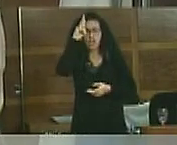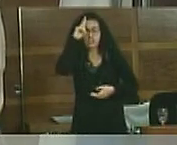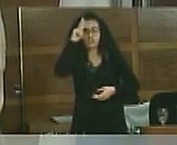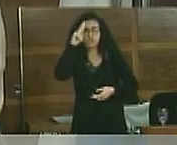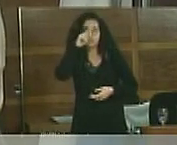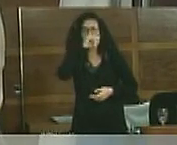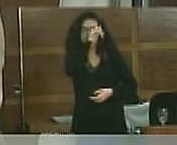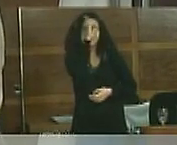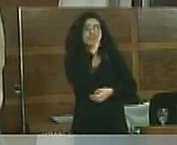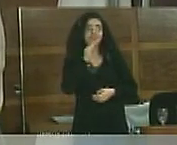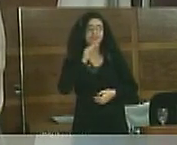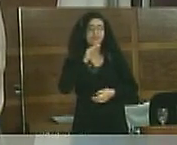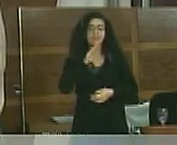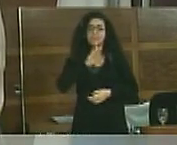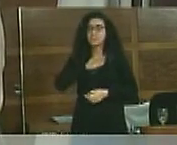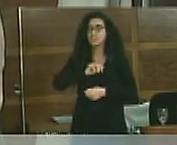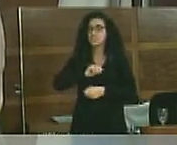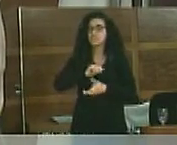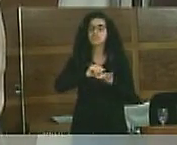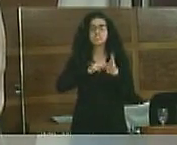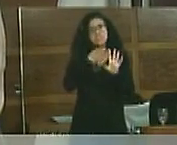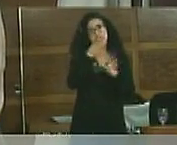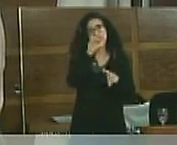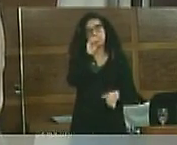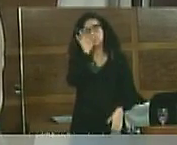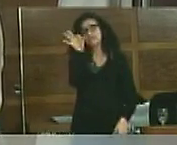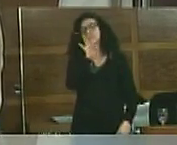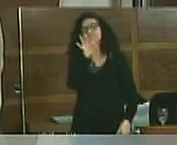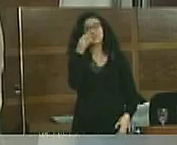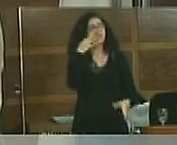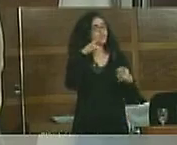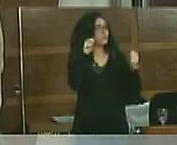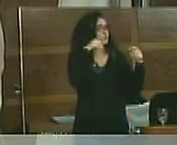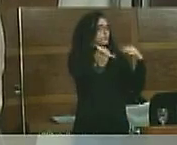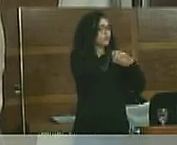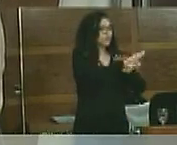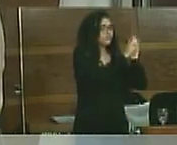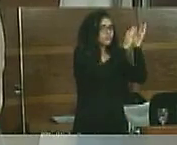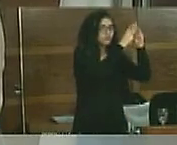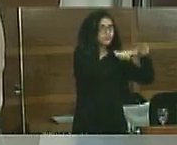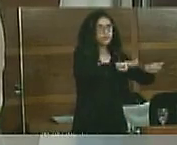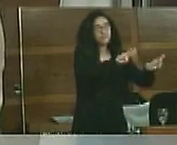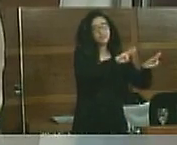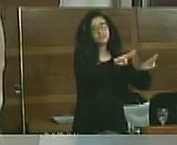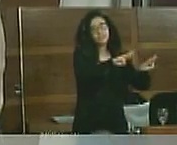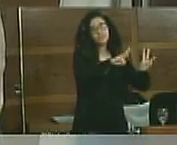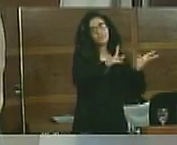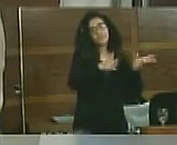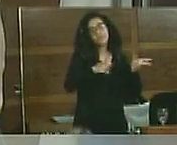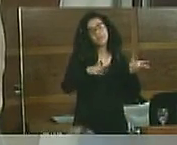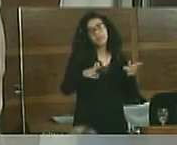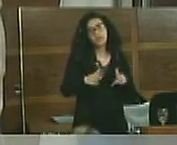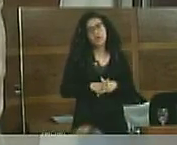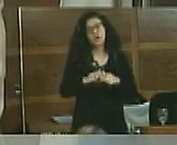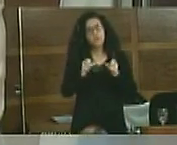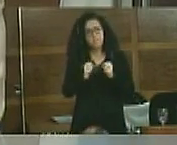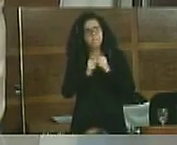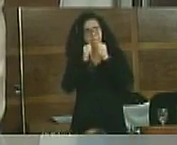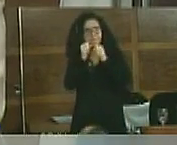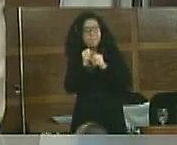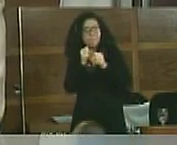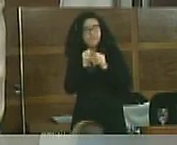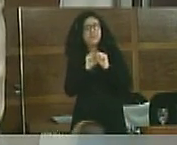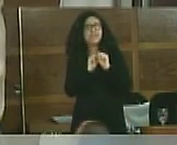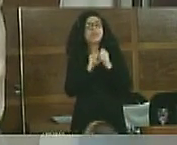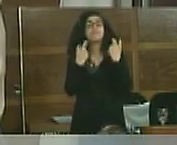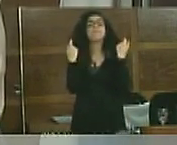Brasil, ali pelo menos 30% estava ali dentro. Então, acho que o poder público pode